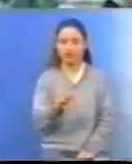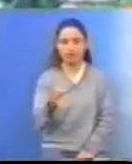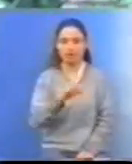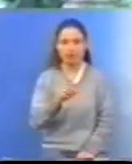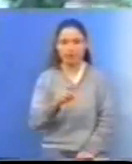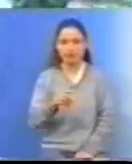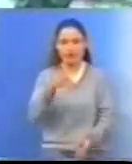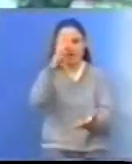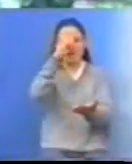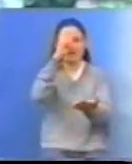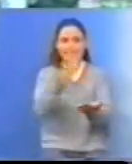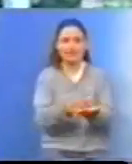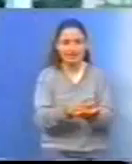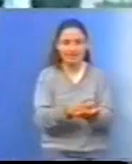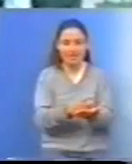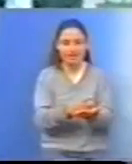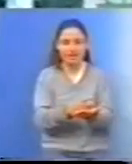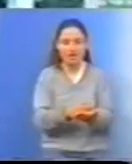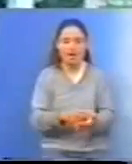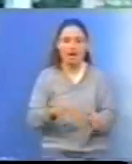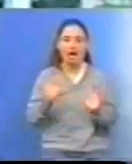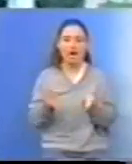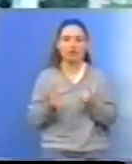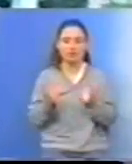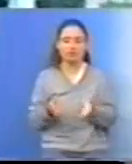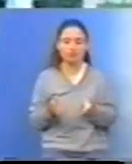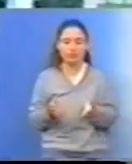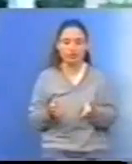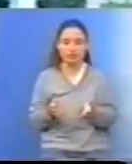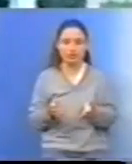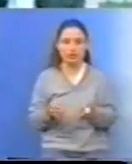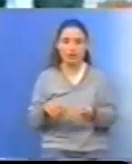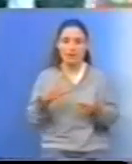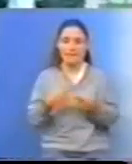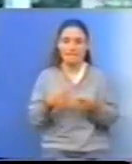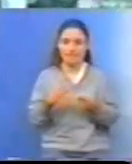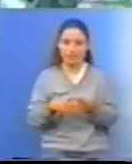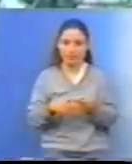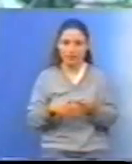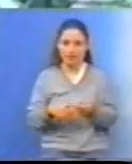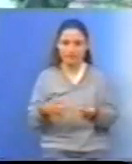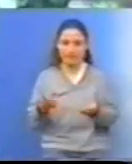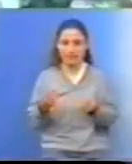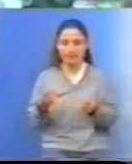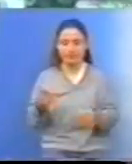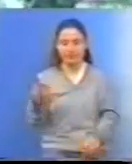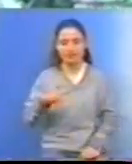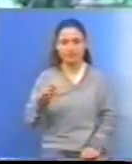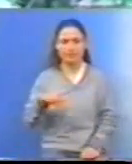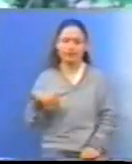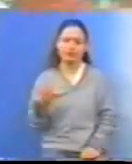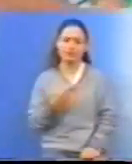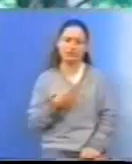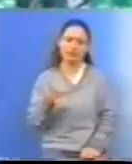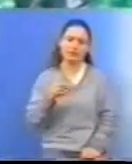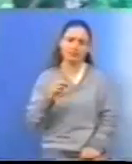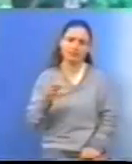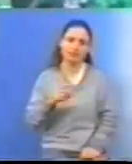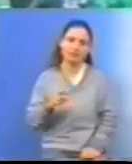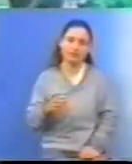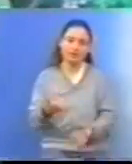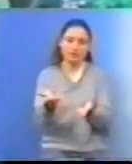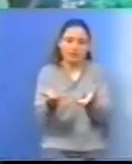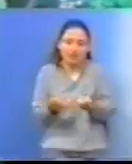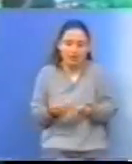sacerdócio, decida-se. Talvez você fique com medo, ah, mas afinal das contas, não é? E se não